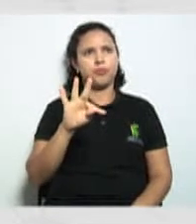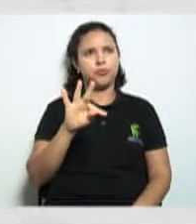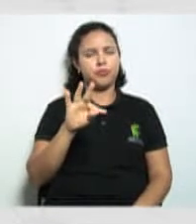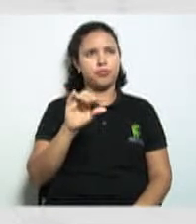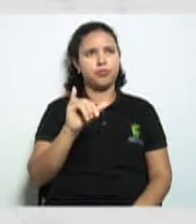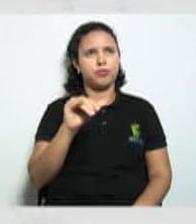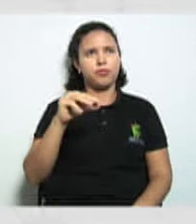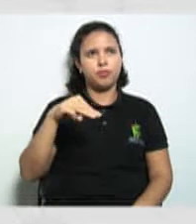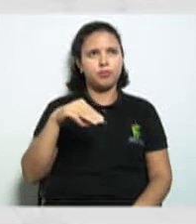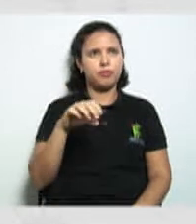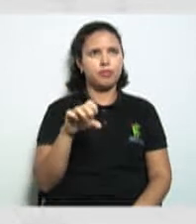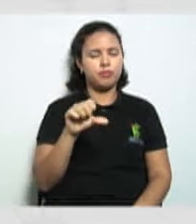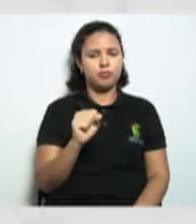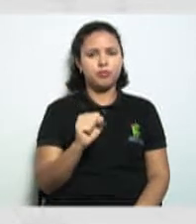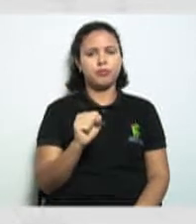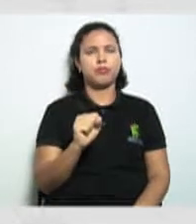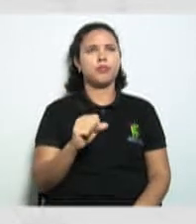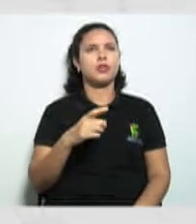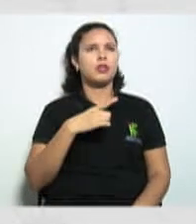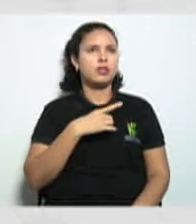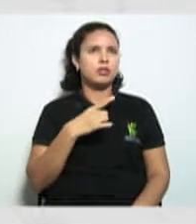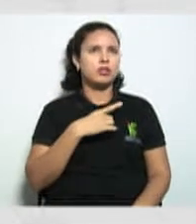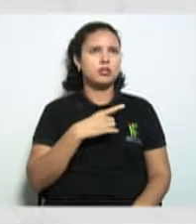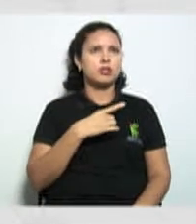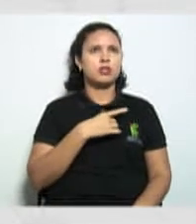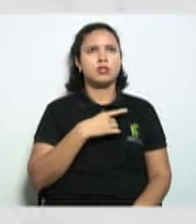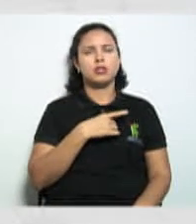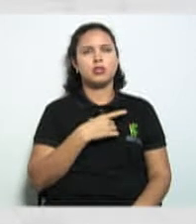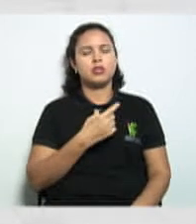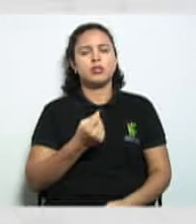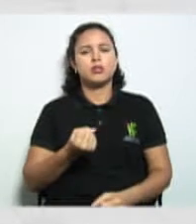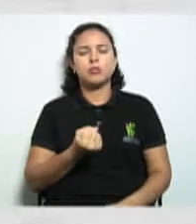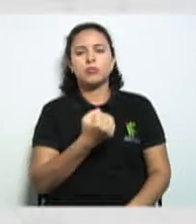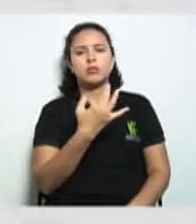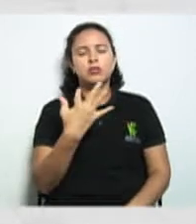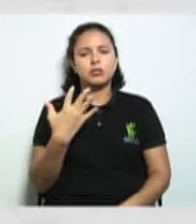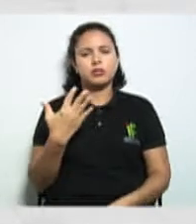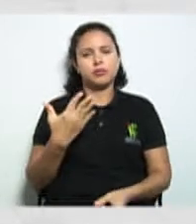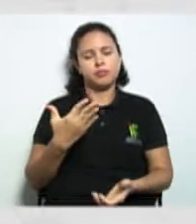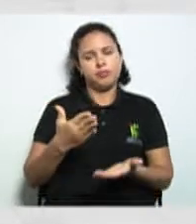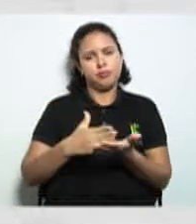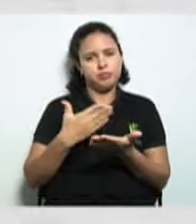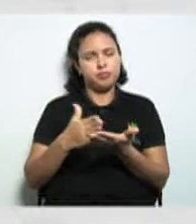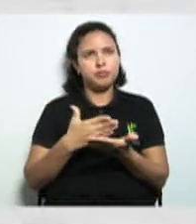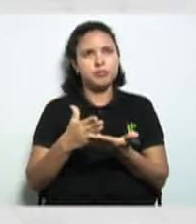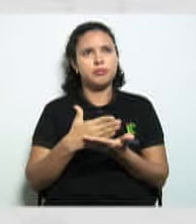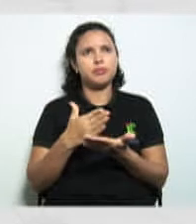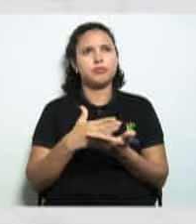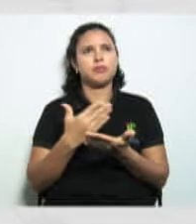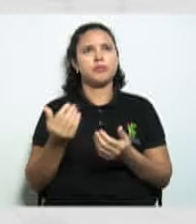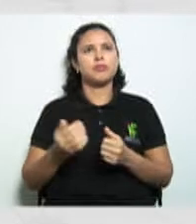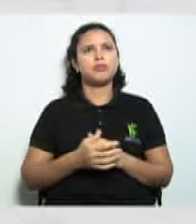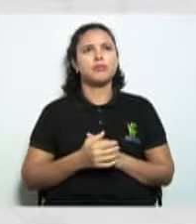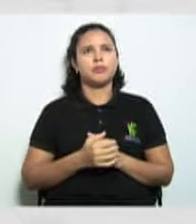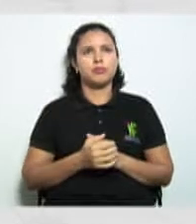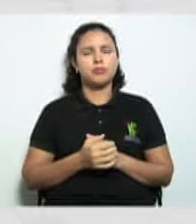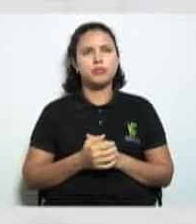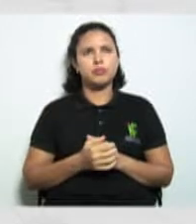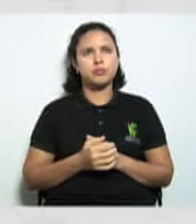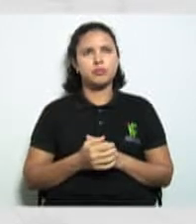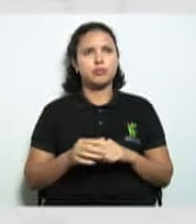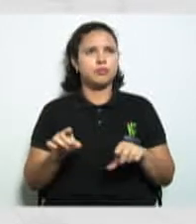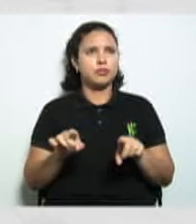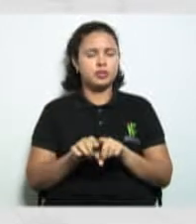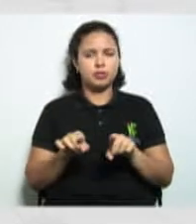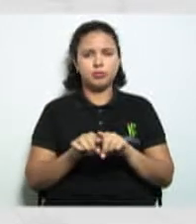página, o espaçamento, que ficou espaçamento, ó, né? Parece outra língua, né, professora? Um e-mail